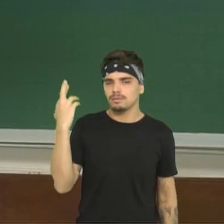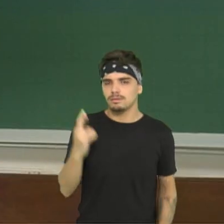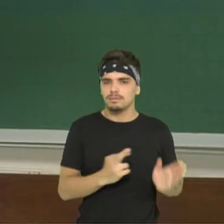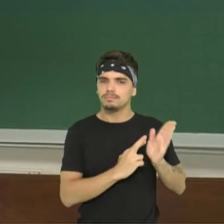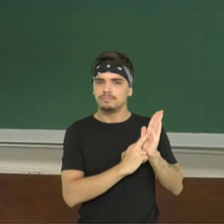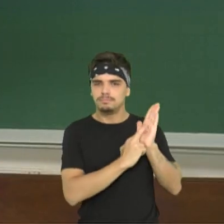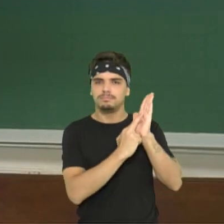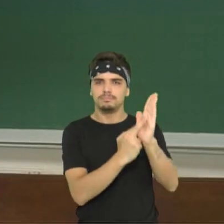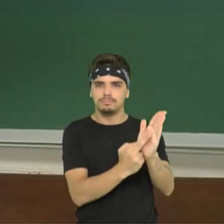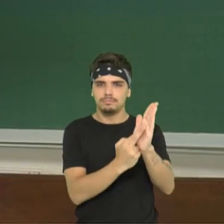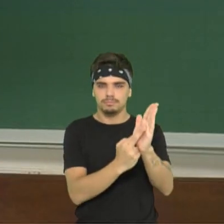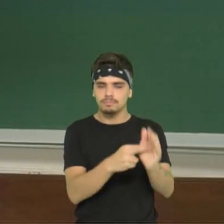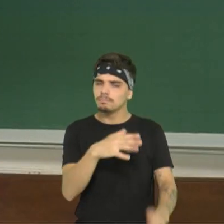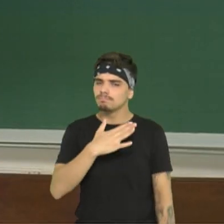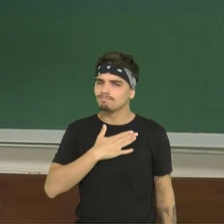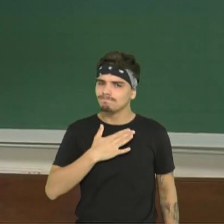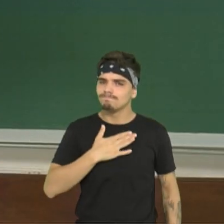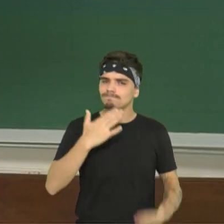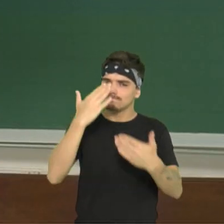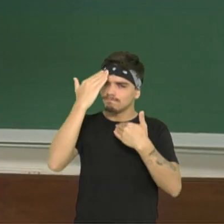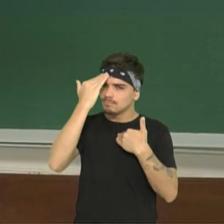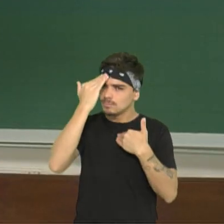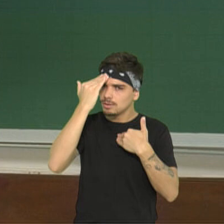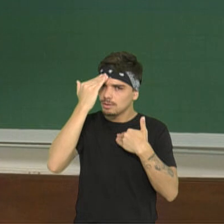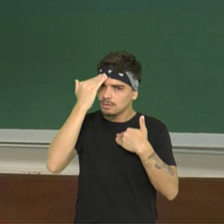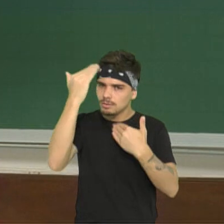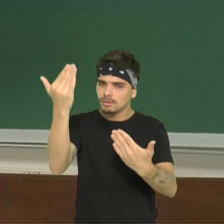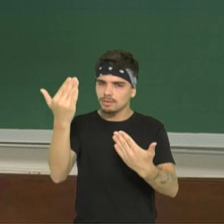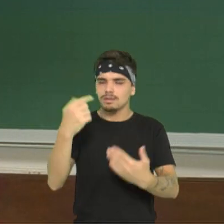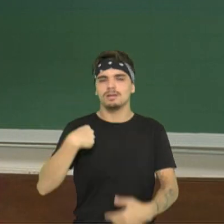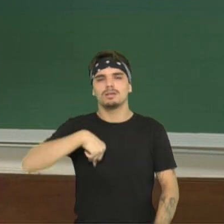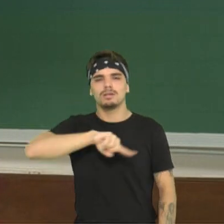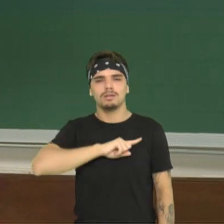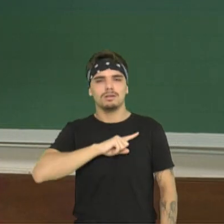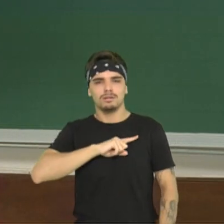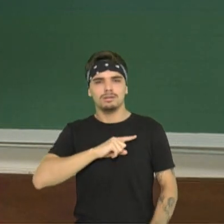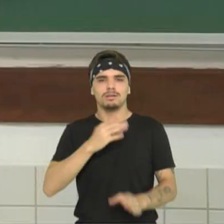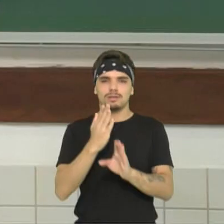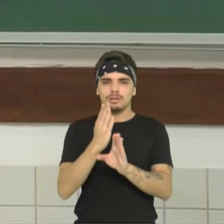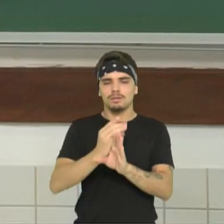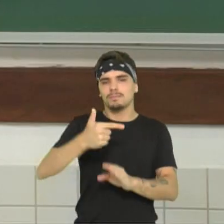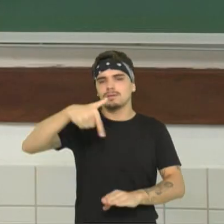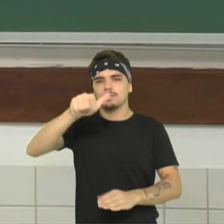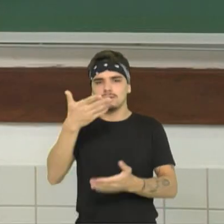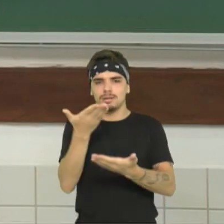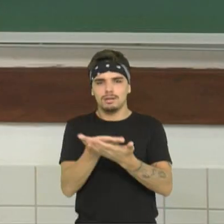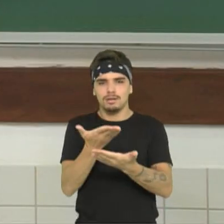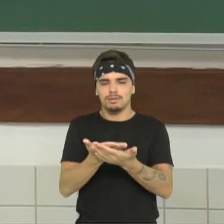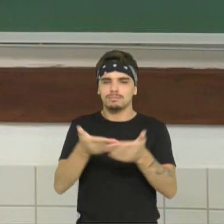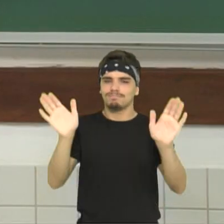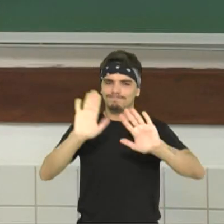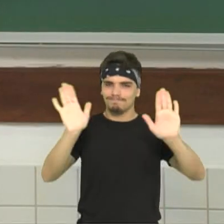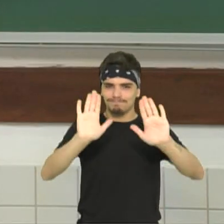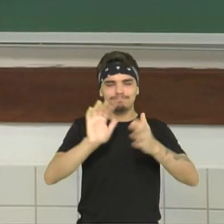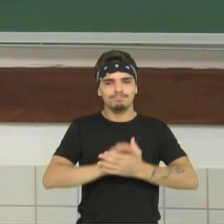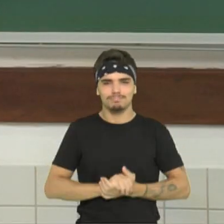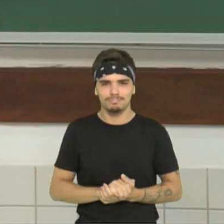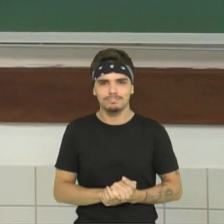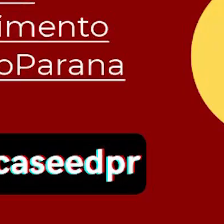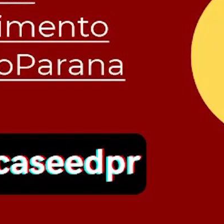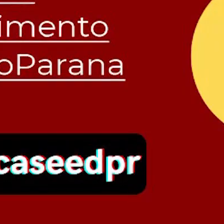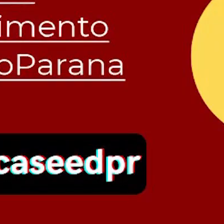algumas referências. O meu muitíssimo obrigada e a gente se vê na nossa próxima aula. Tchau, tchau!